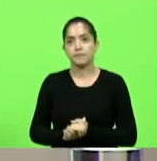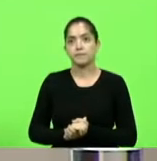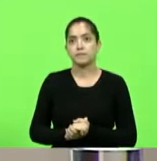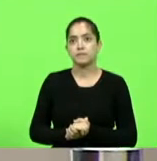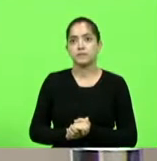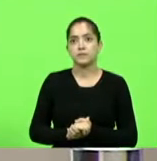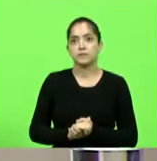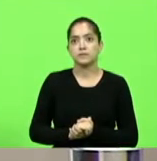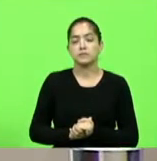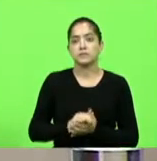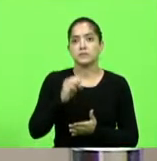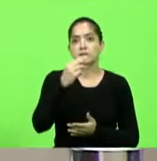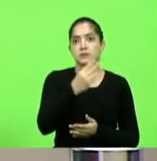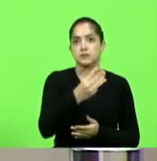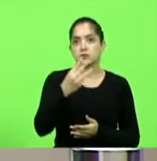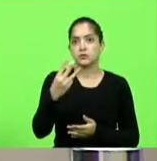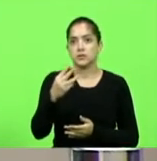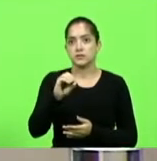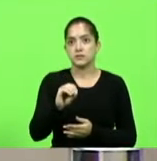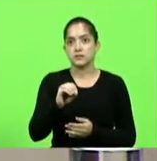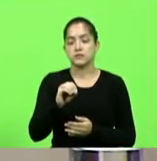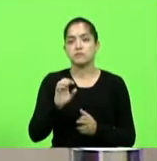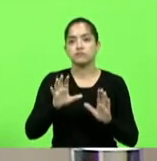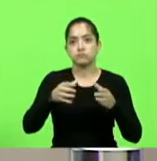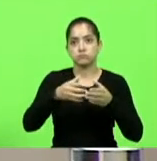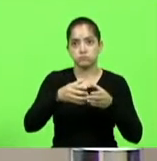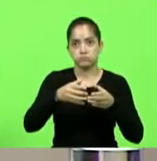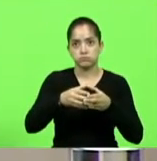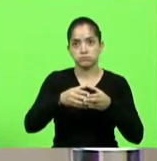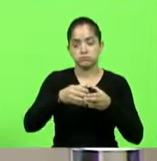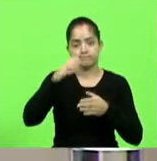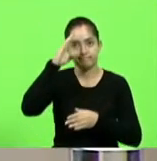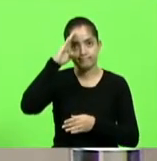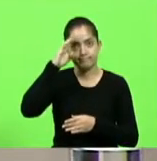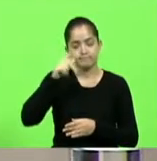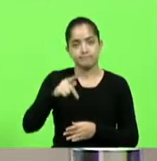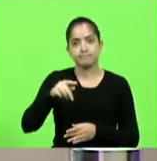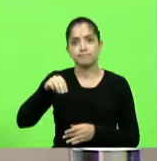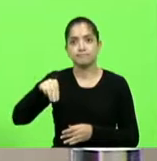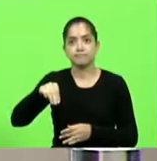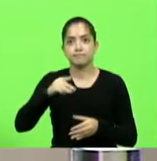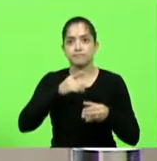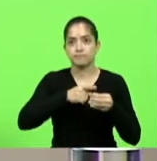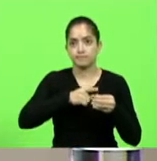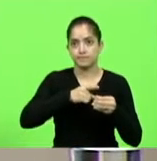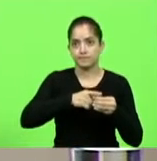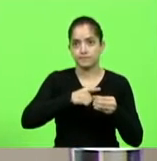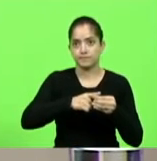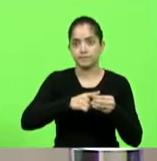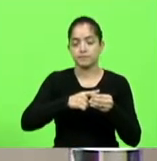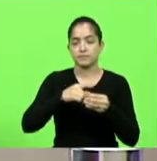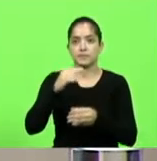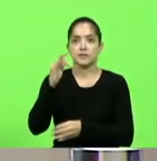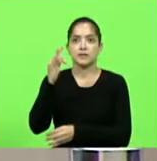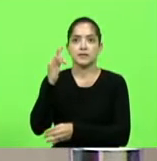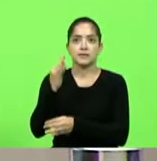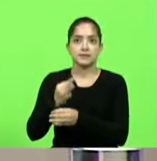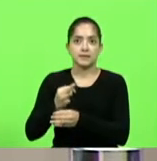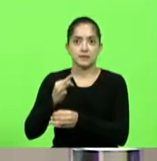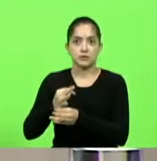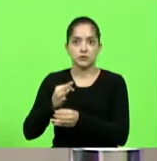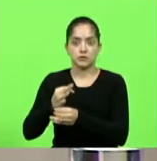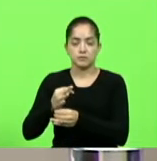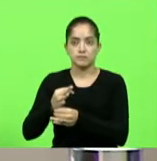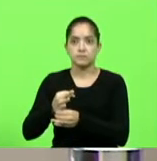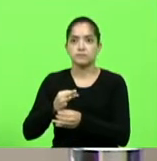30ª BPM, 3ª Companhia de Polícia Militar do Estado de Santa Catarina, no município de Taió, com emenda substitutiva